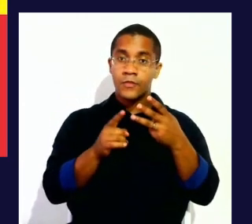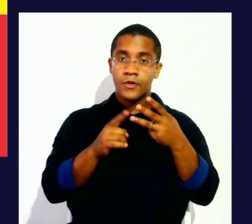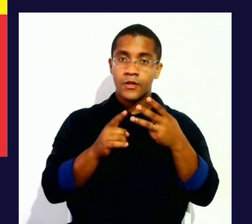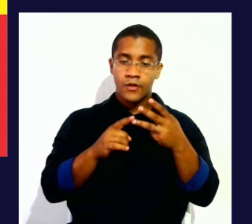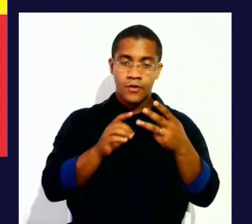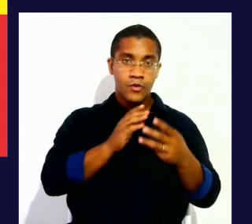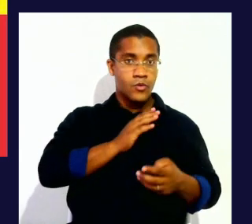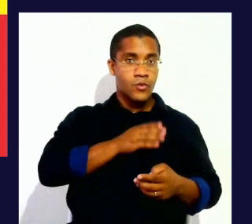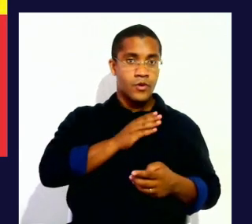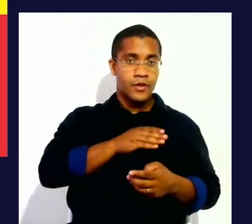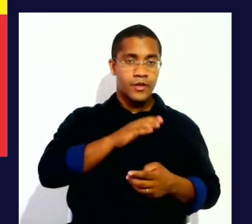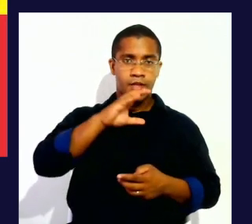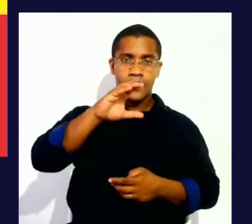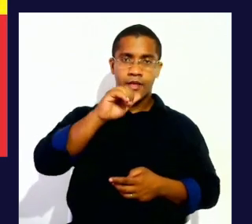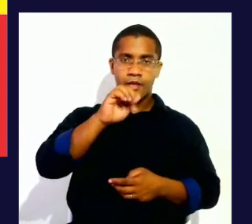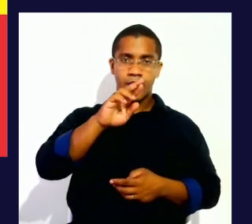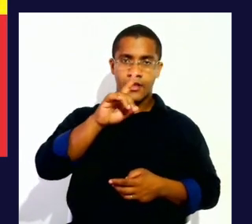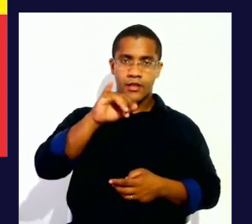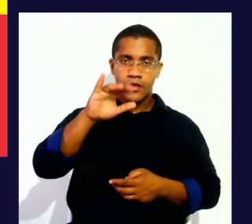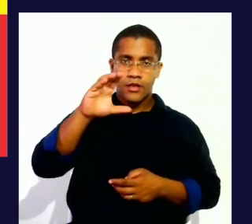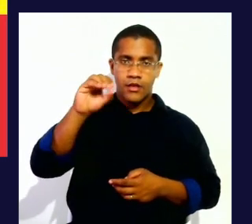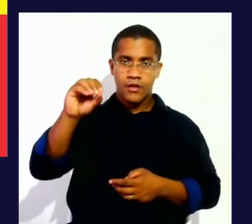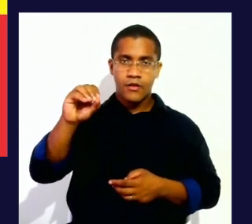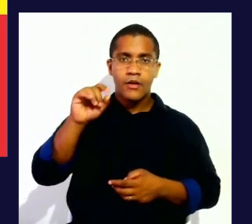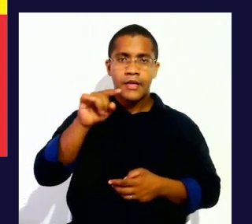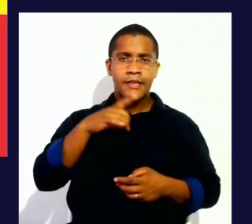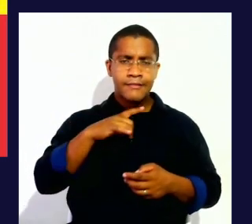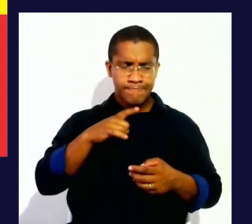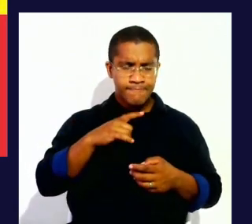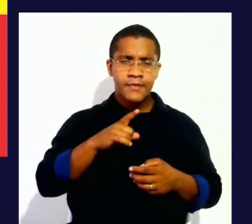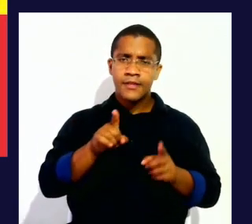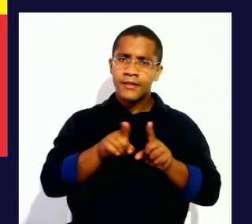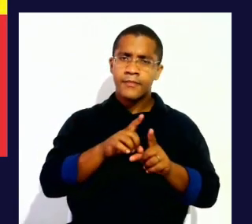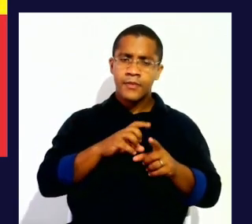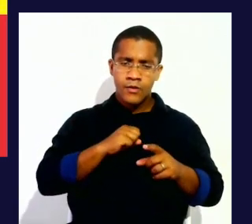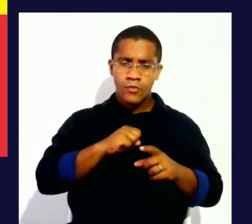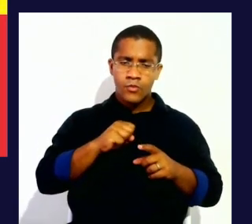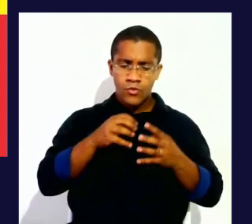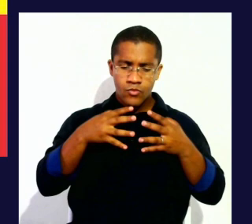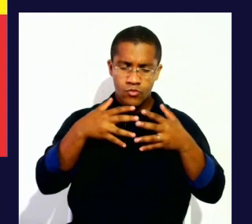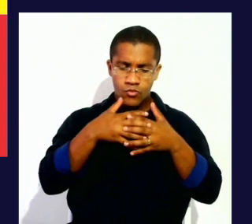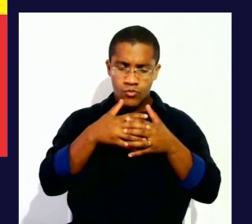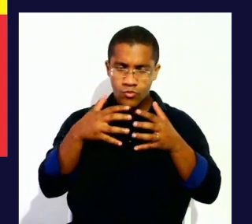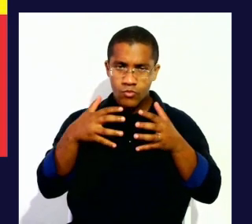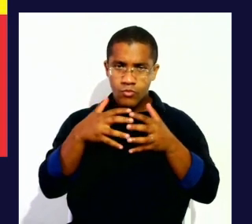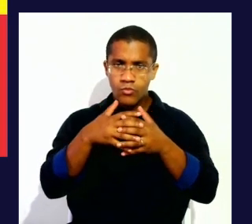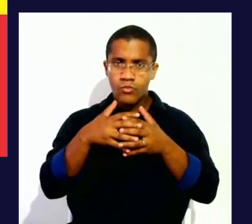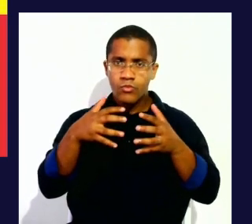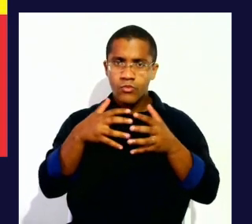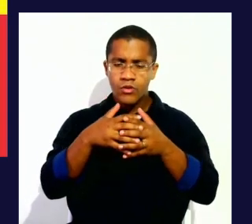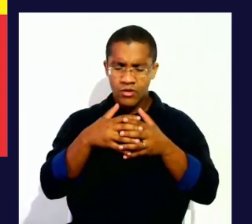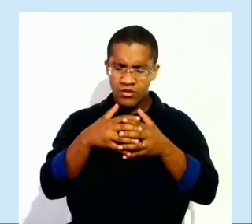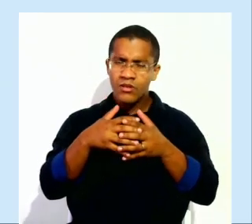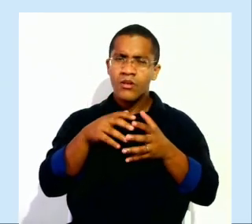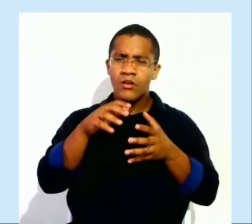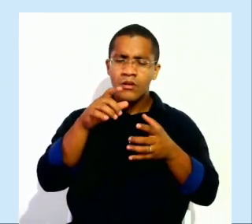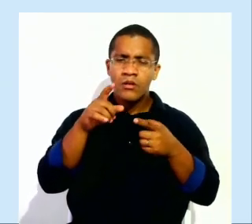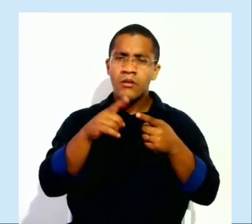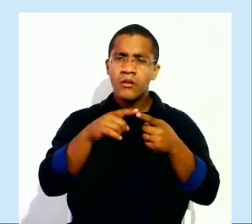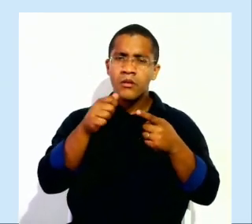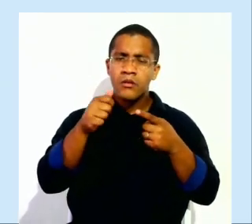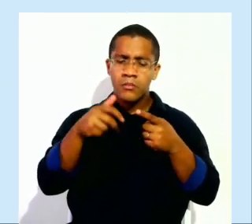o estriado cardíaco, pois na realidade vai possuir fibras de contração também involuntária. Quando eu